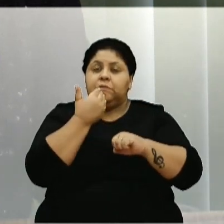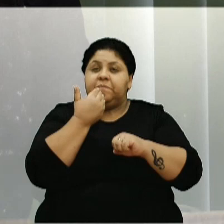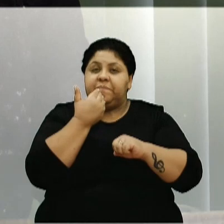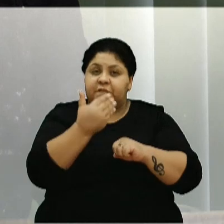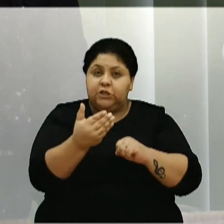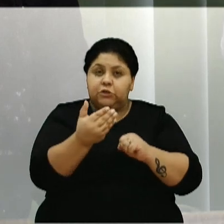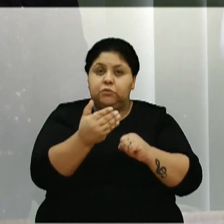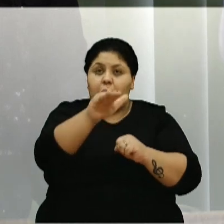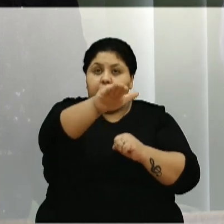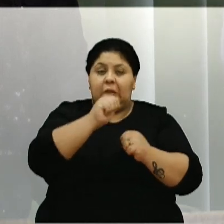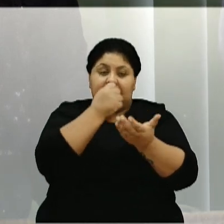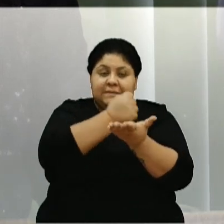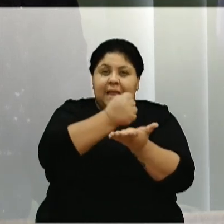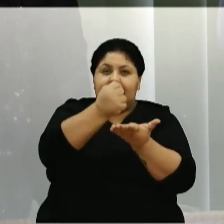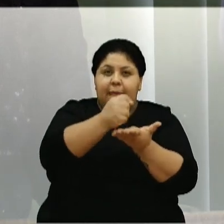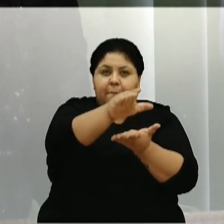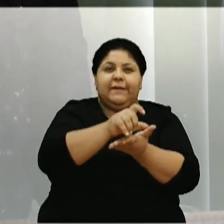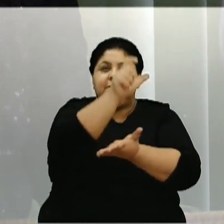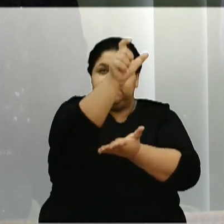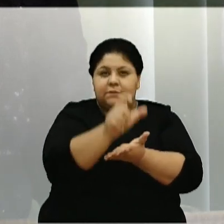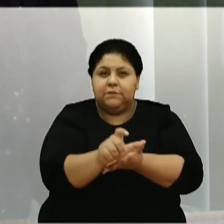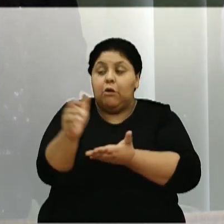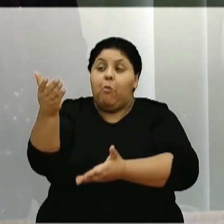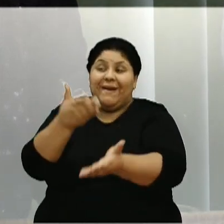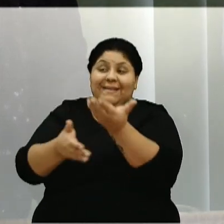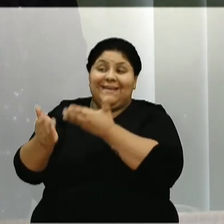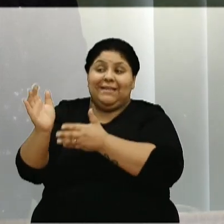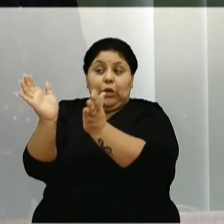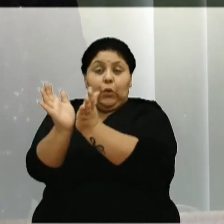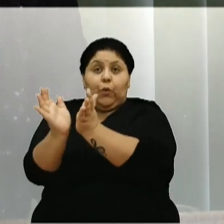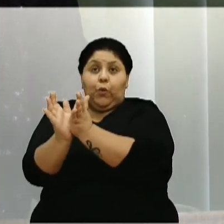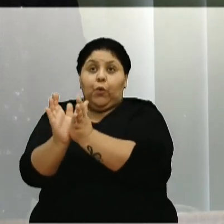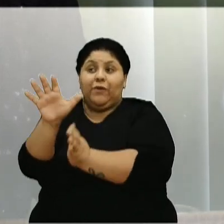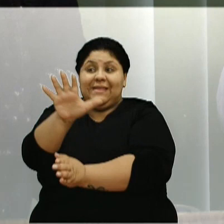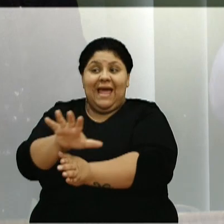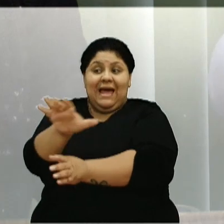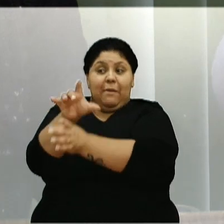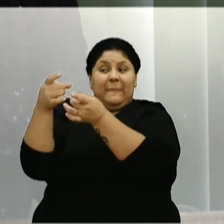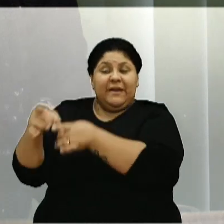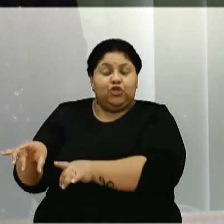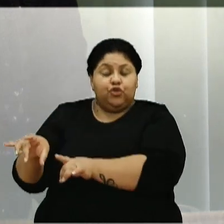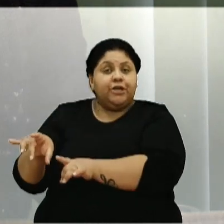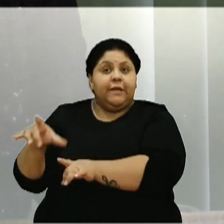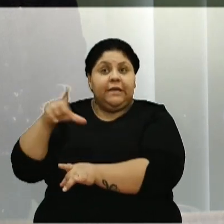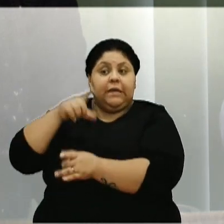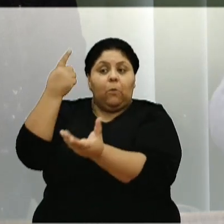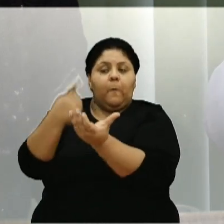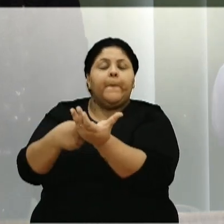ano, justamente para atender colegas deles da área atingida, que tem